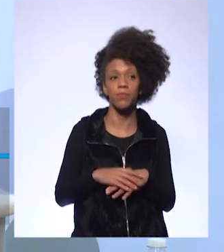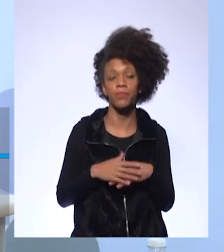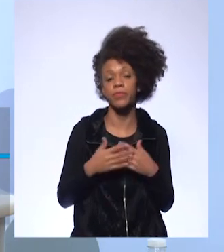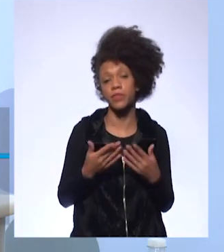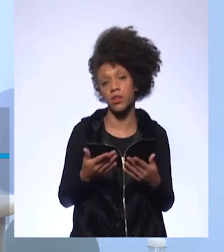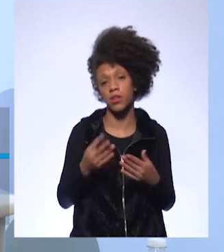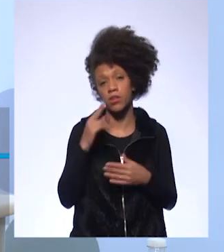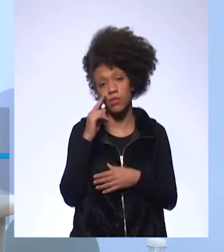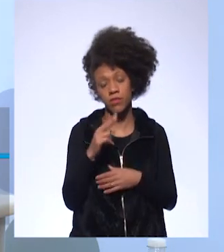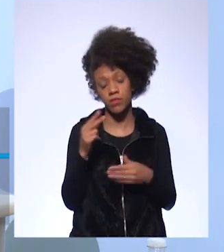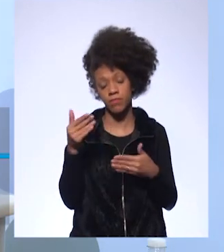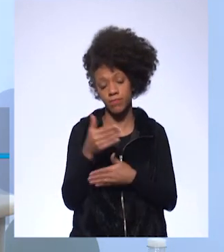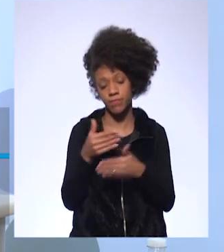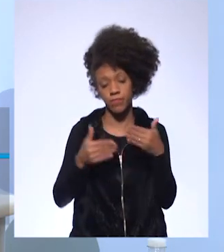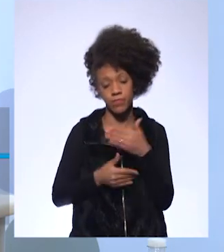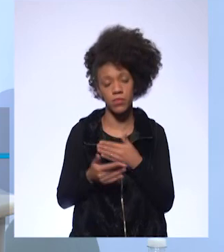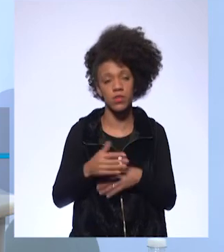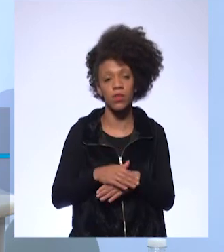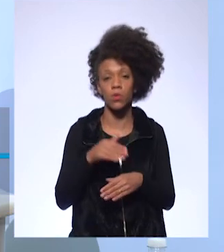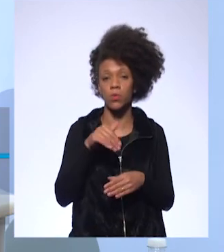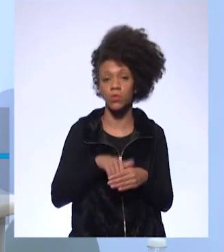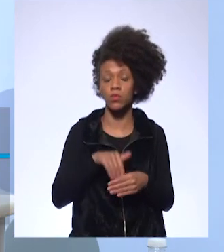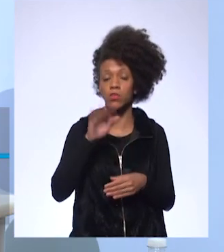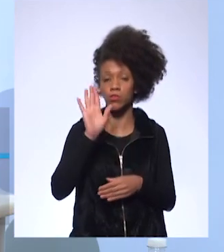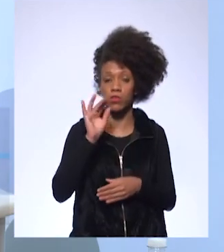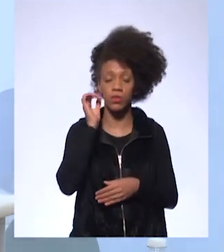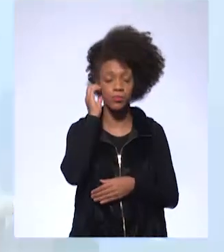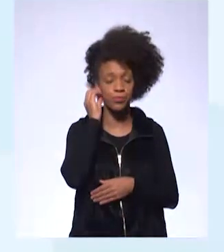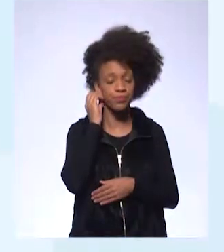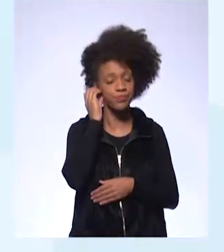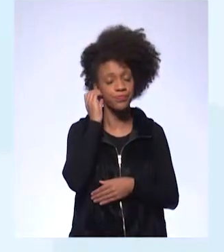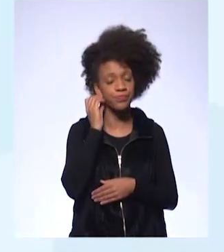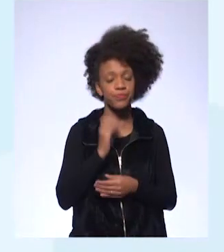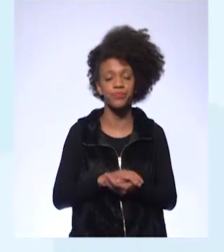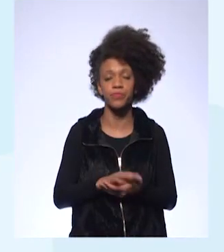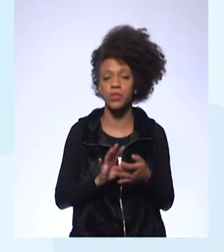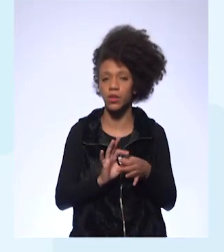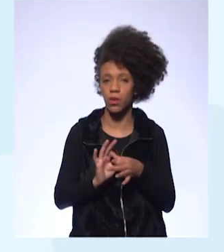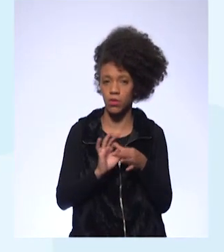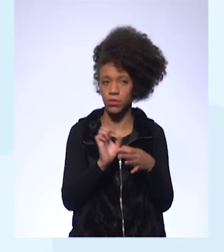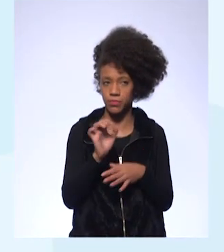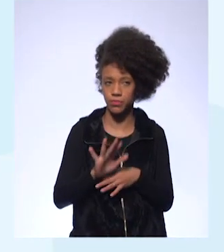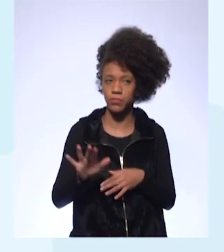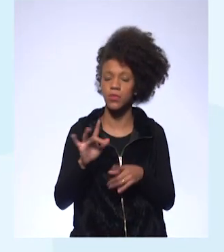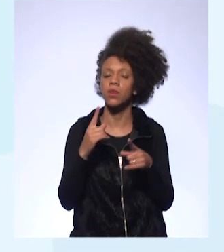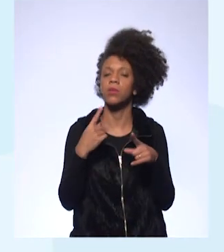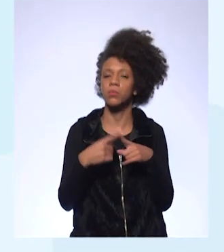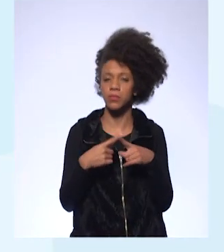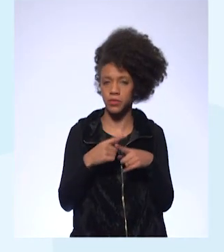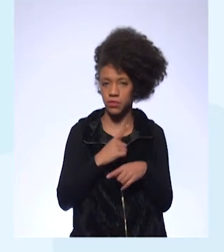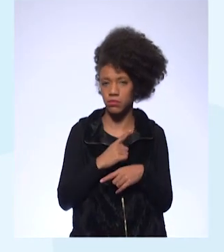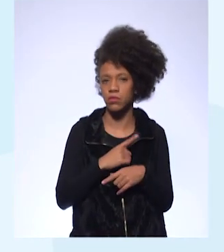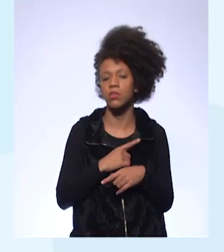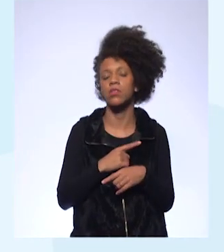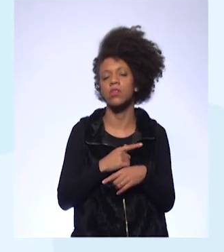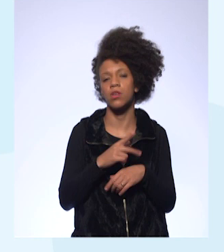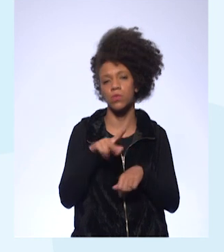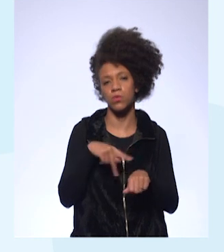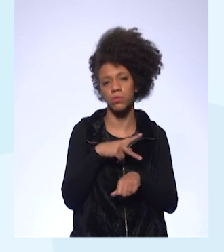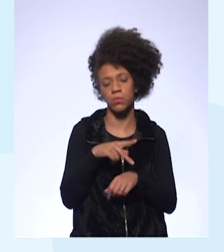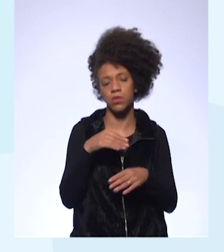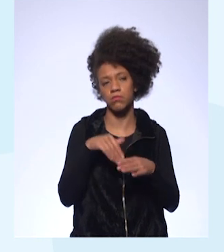na próxima tela os países candidatos, né, que são países candidatos à União Europeia, porque ainda tem, né, os países candidatos,